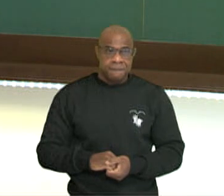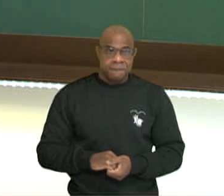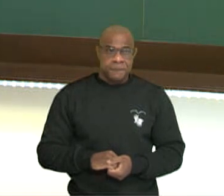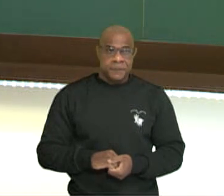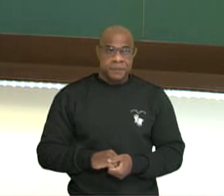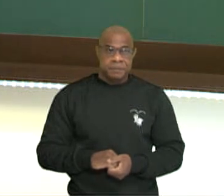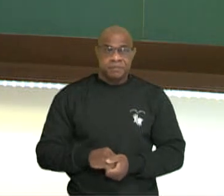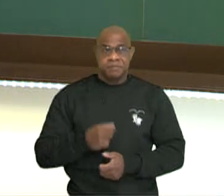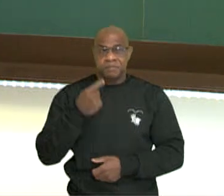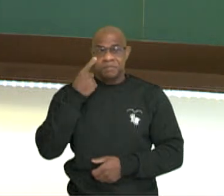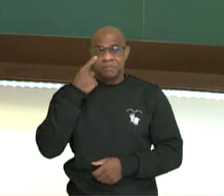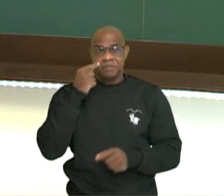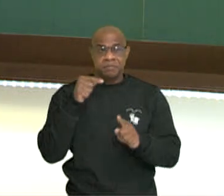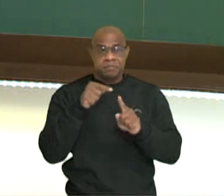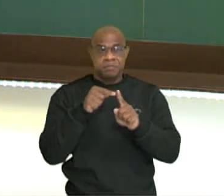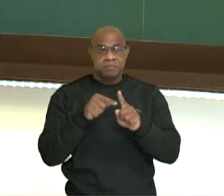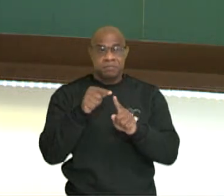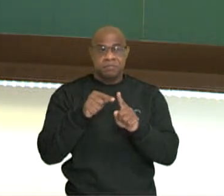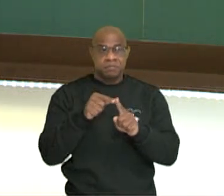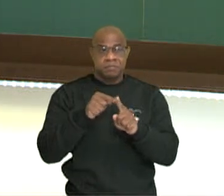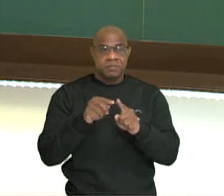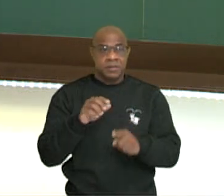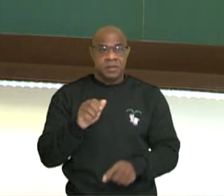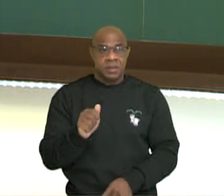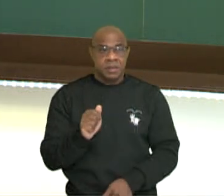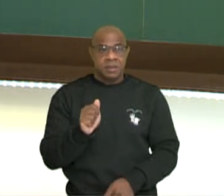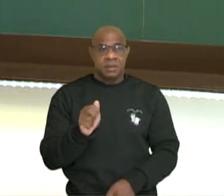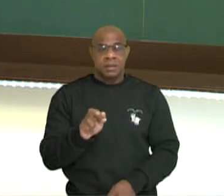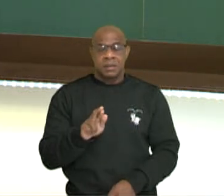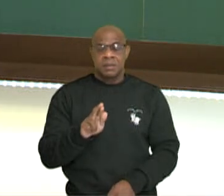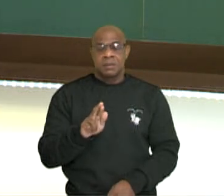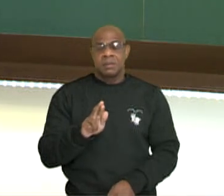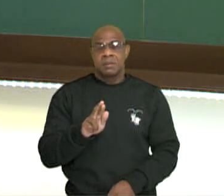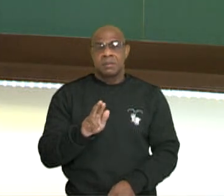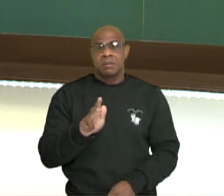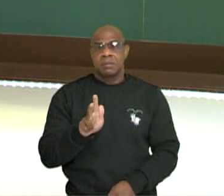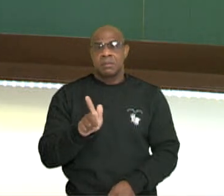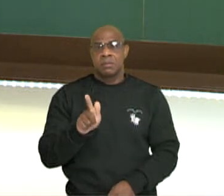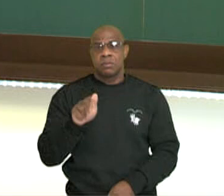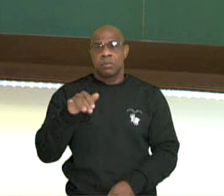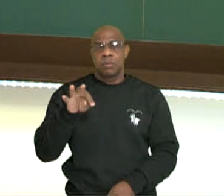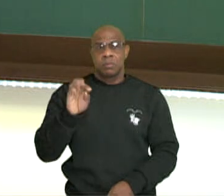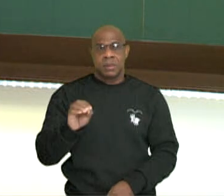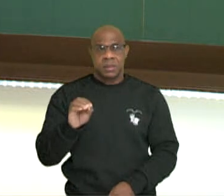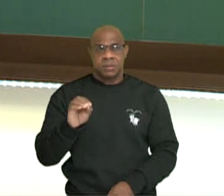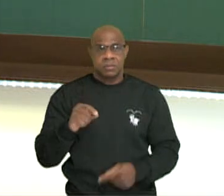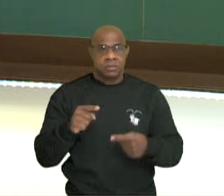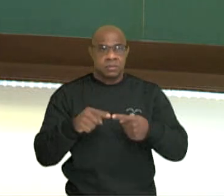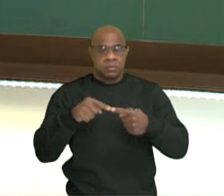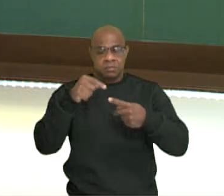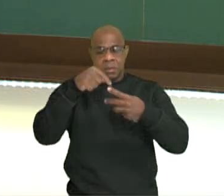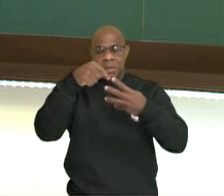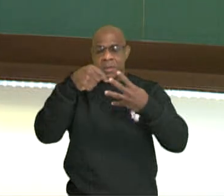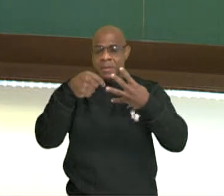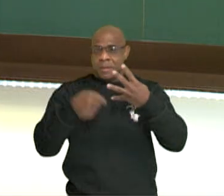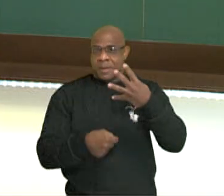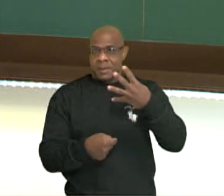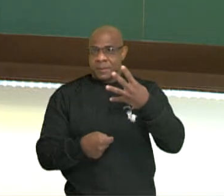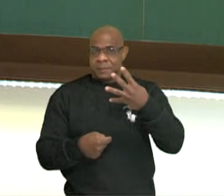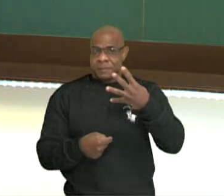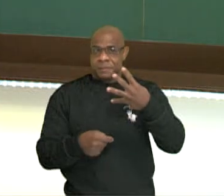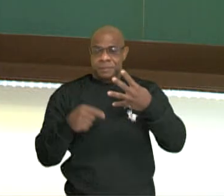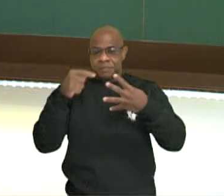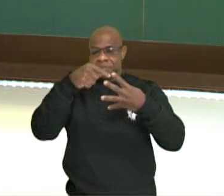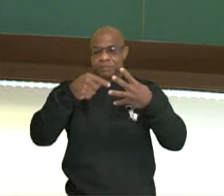Vamos ver os tipos de argumento que a gente pode colocar num texto. Argumento de autoridade é aquele que tem a